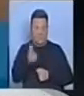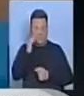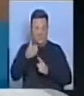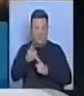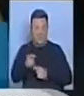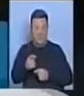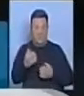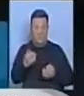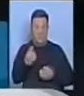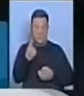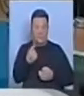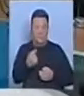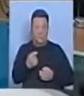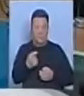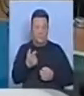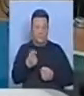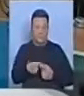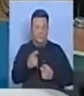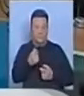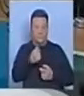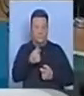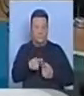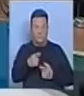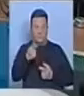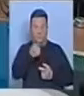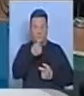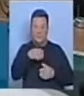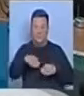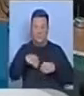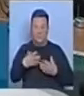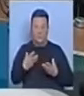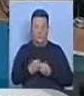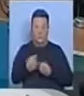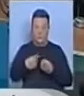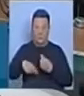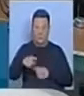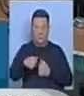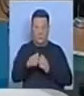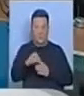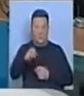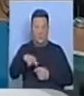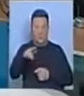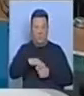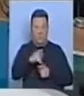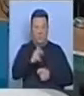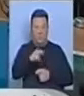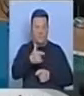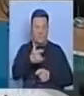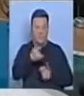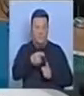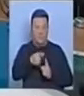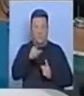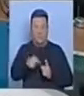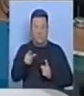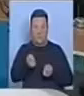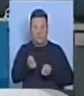sentido. Houve uma tomada de decisão conjunta entre as Nações Unidas para o Ambiente e entre